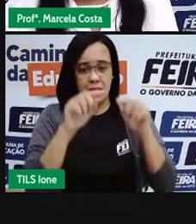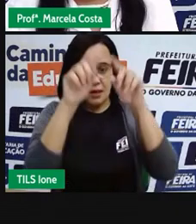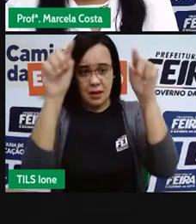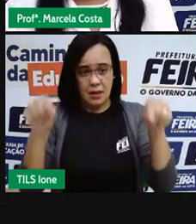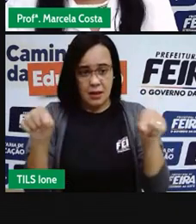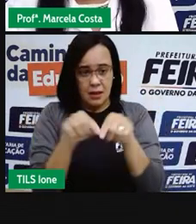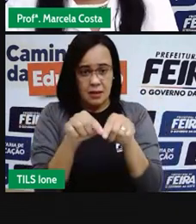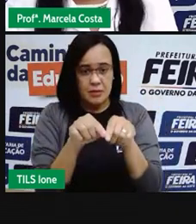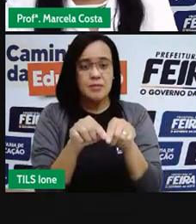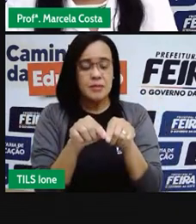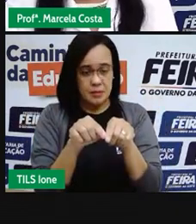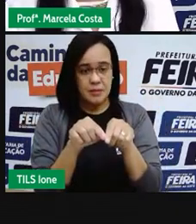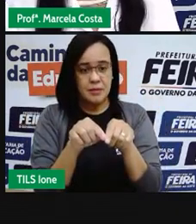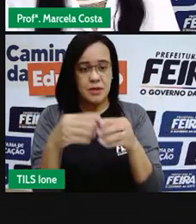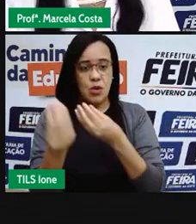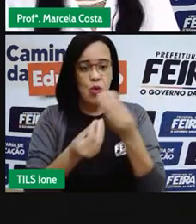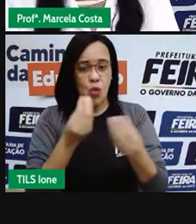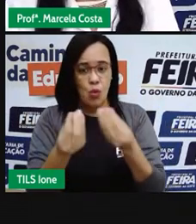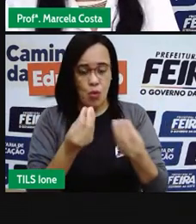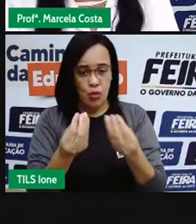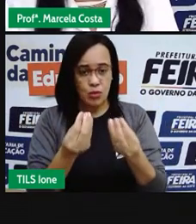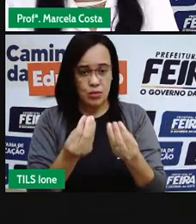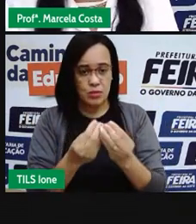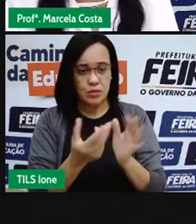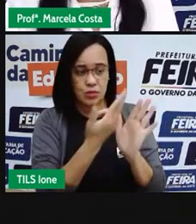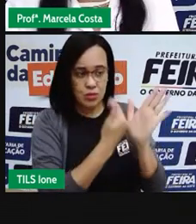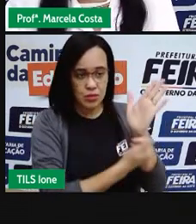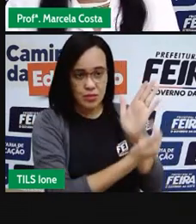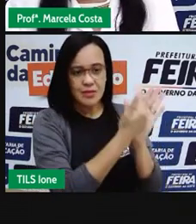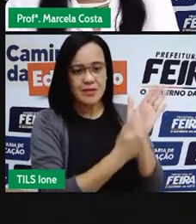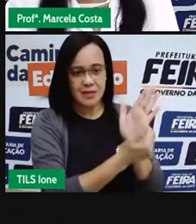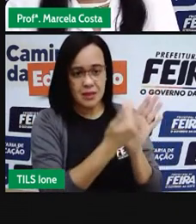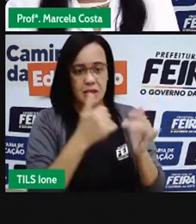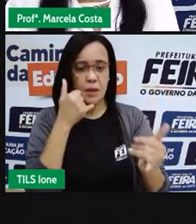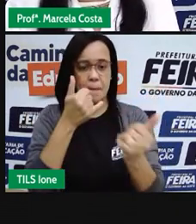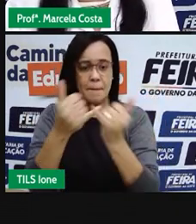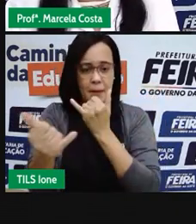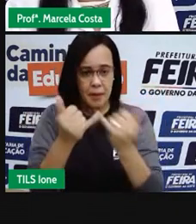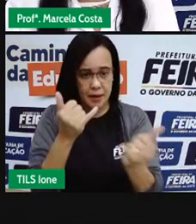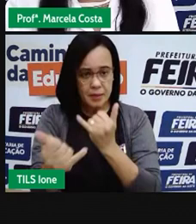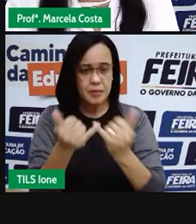retangular. Então, elas têm um formato parecido.